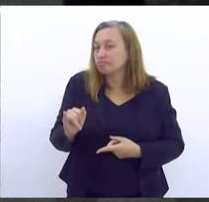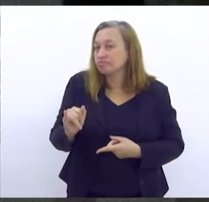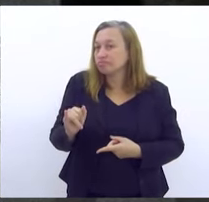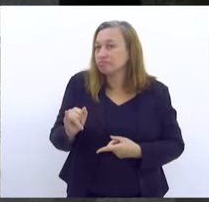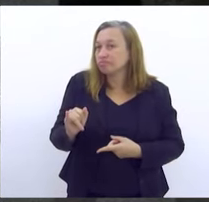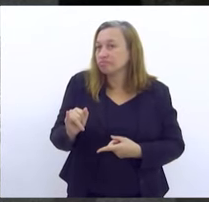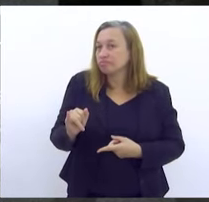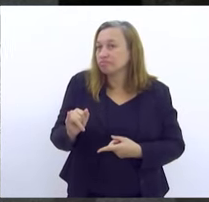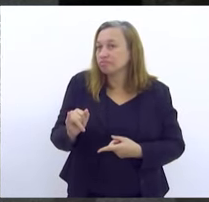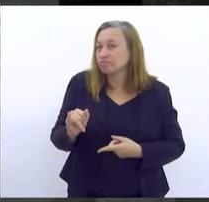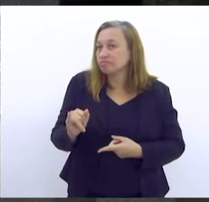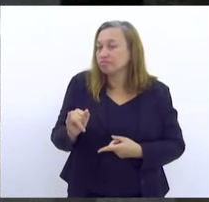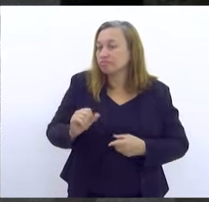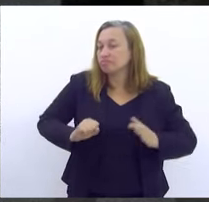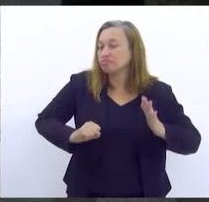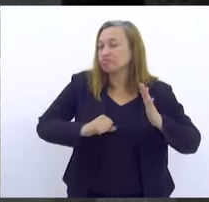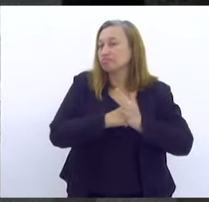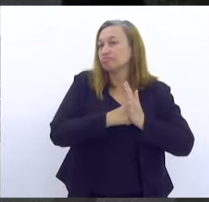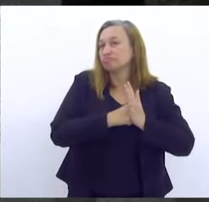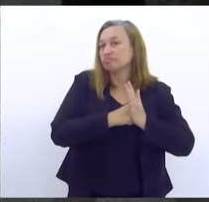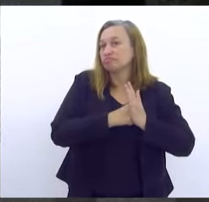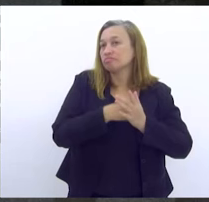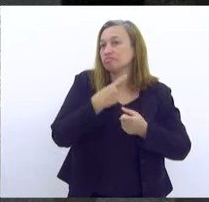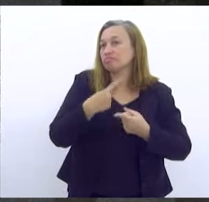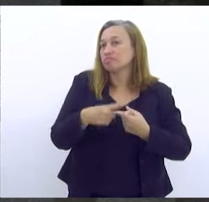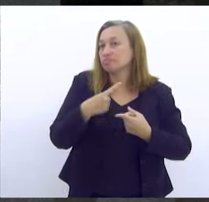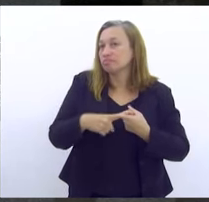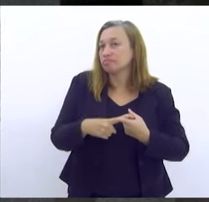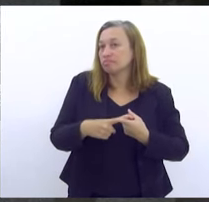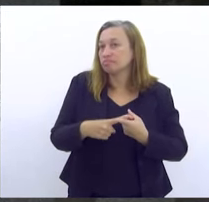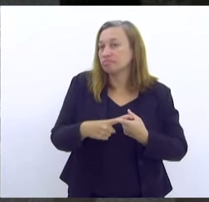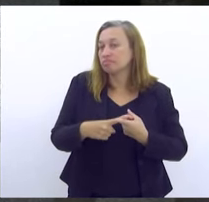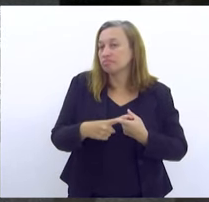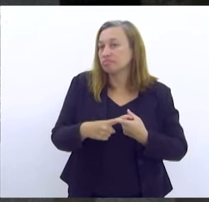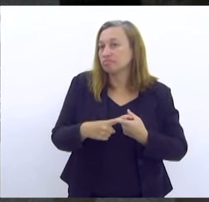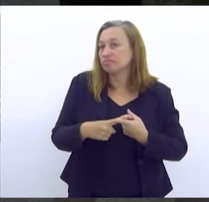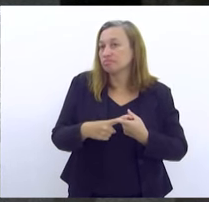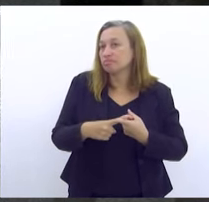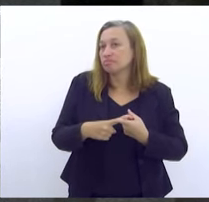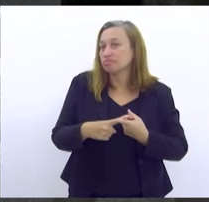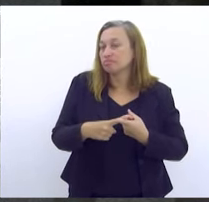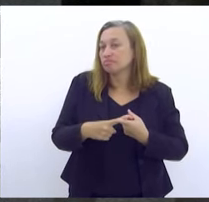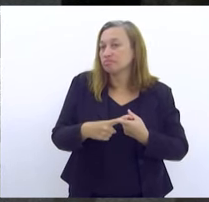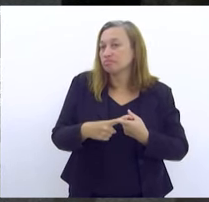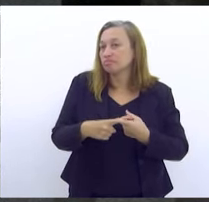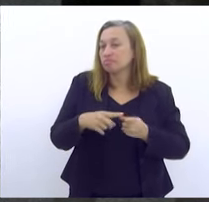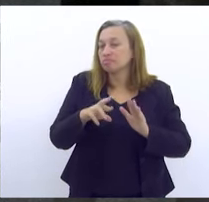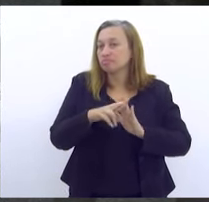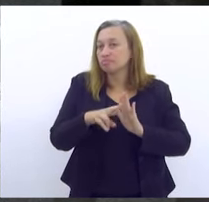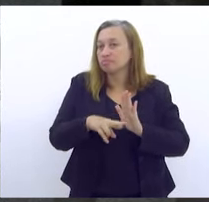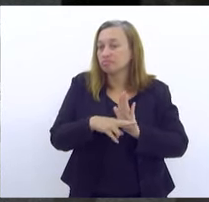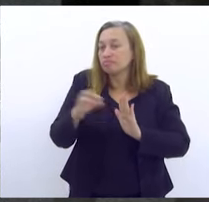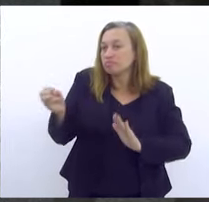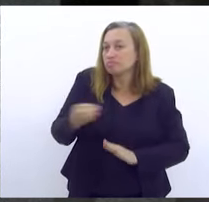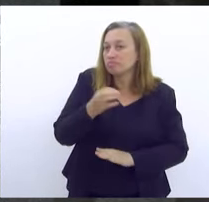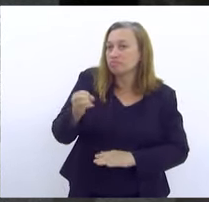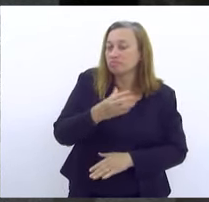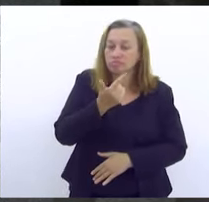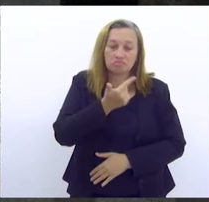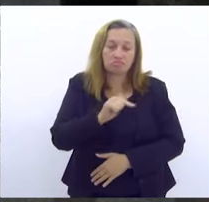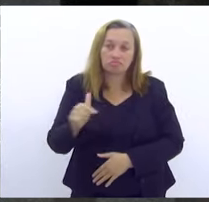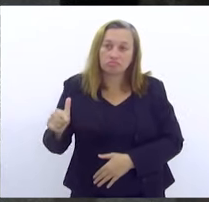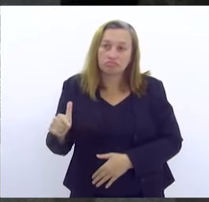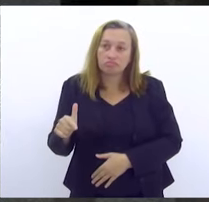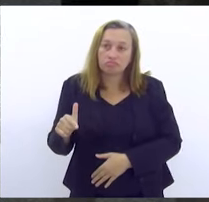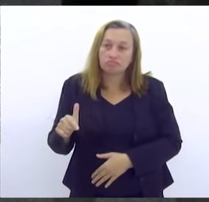gerar impactos, porque é um regime novo que não existia.